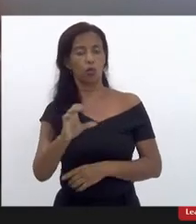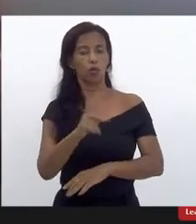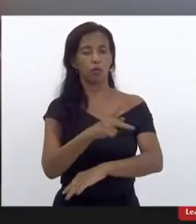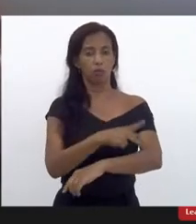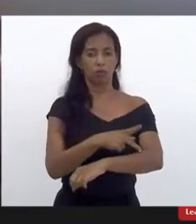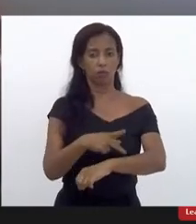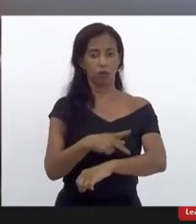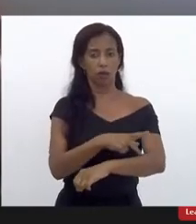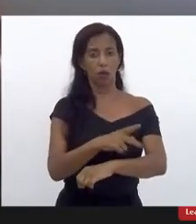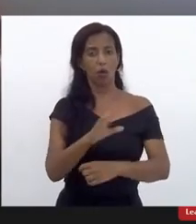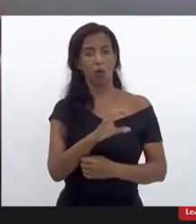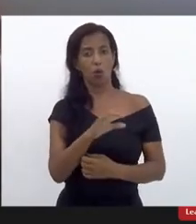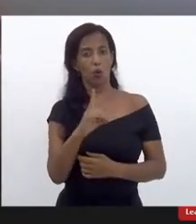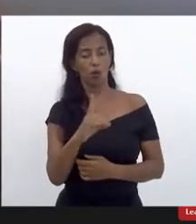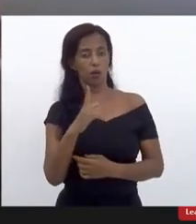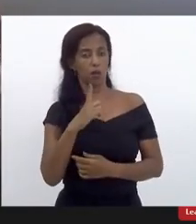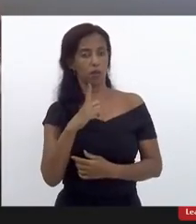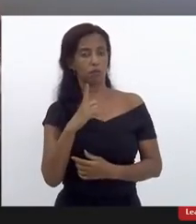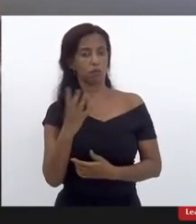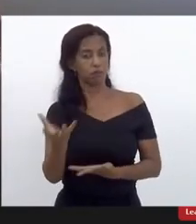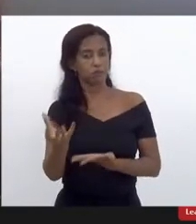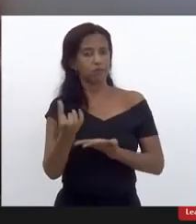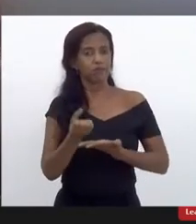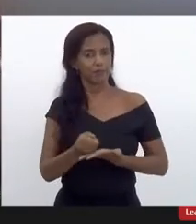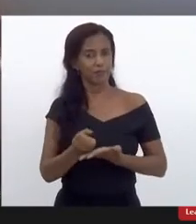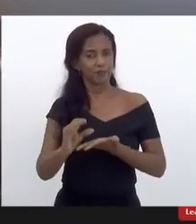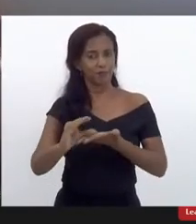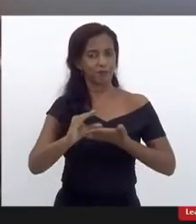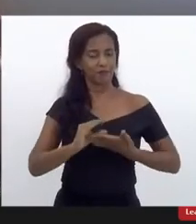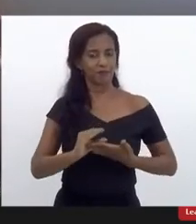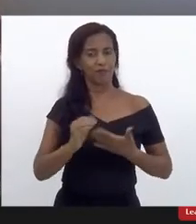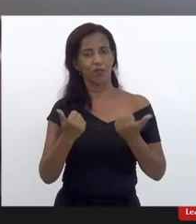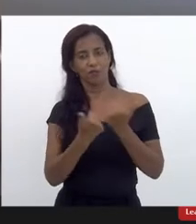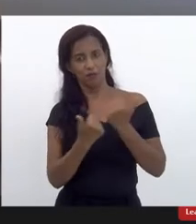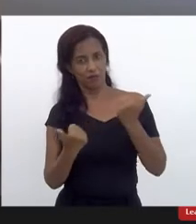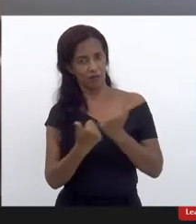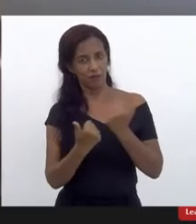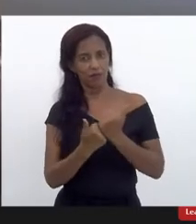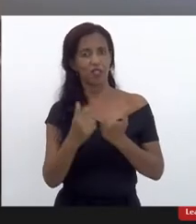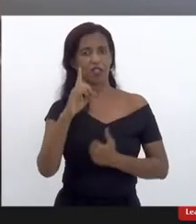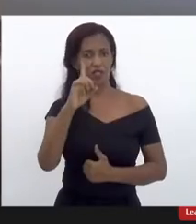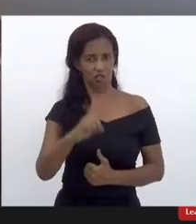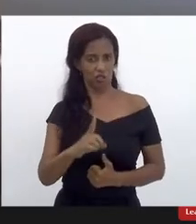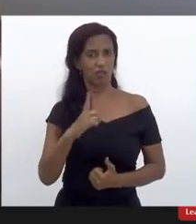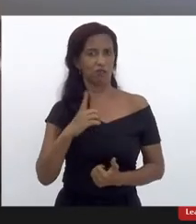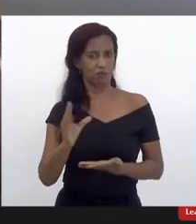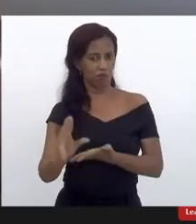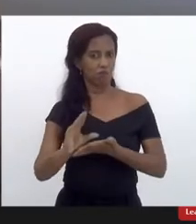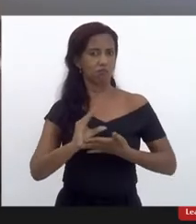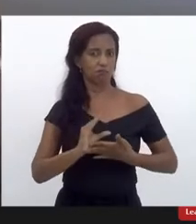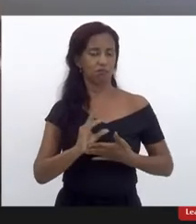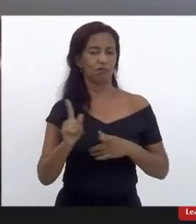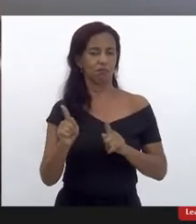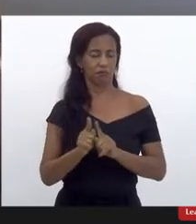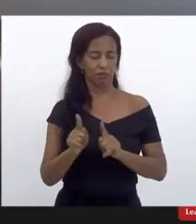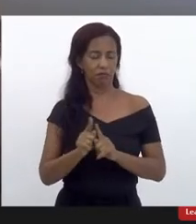pedagógico recebe gratificação, vice-diretor recebe